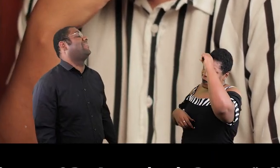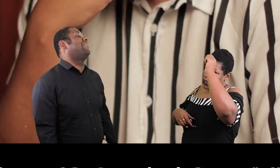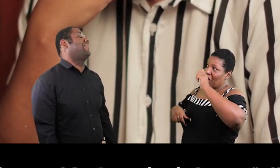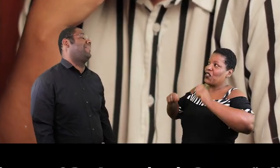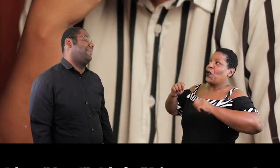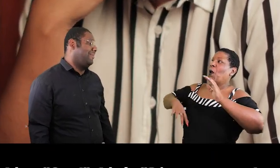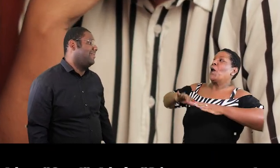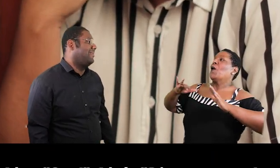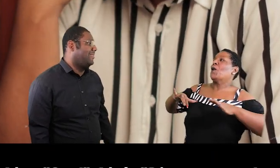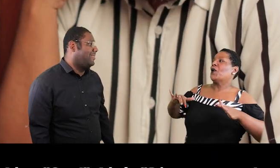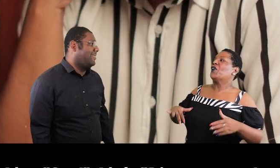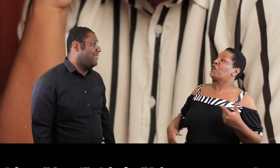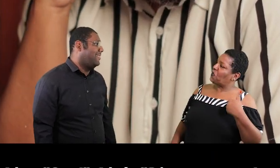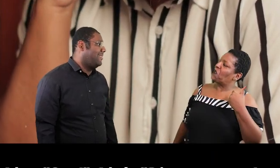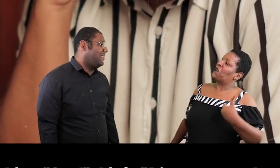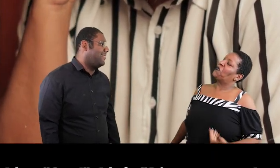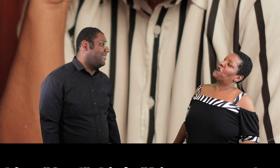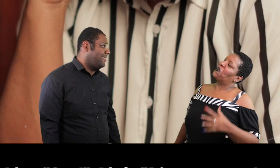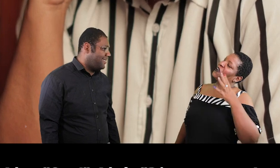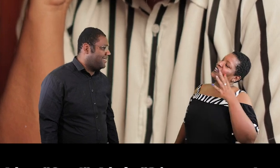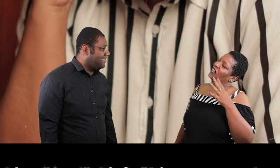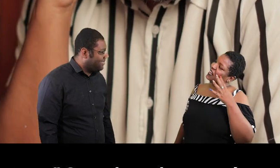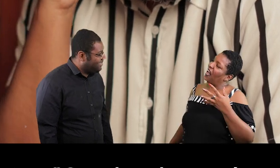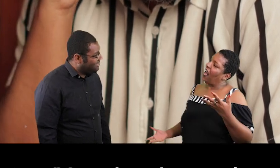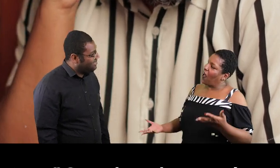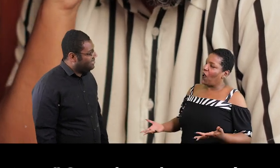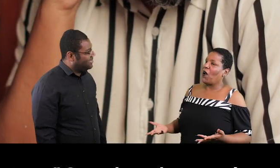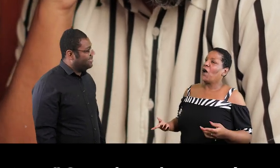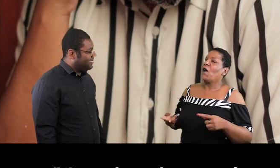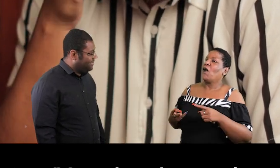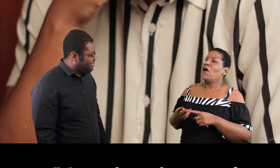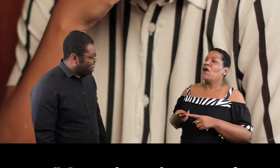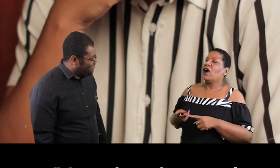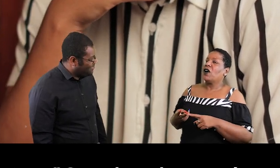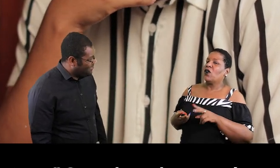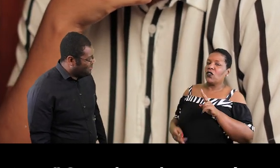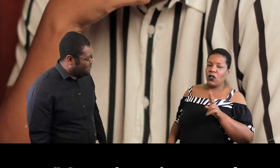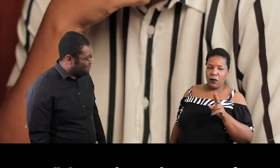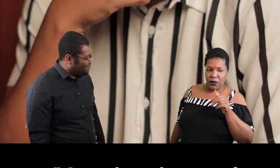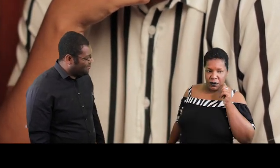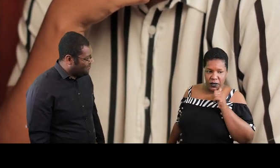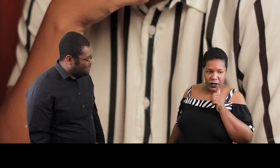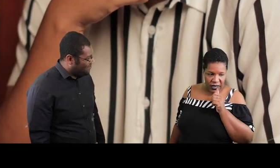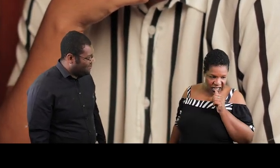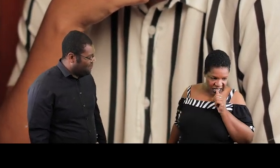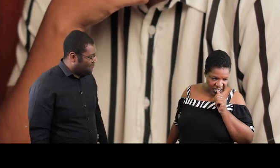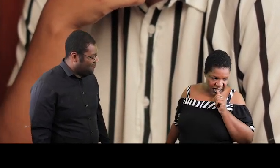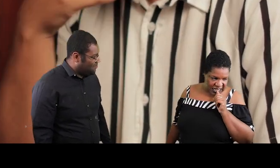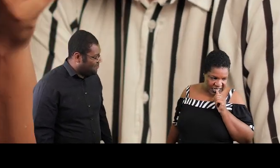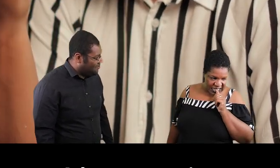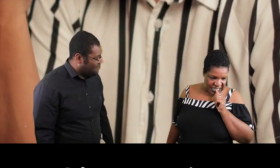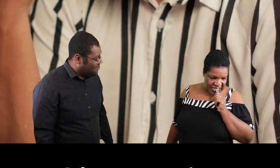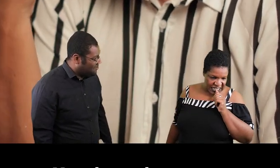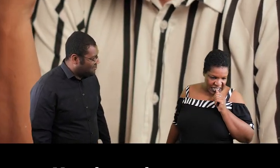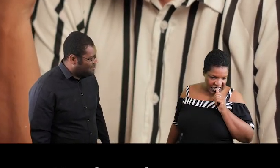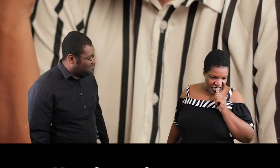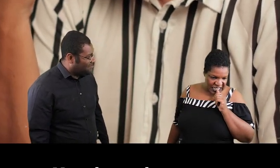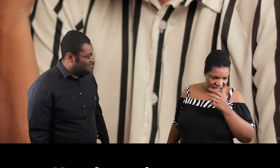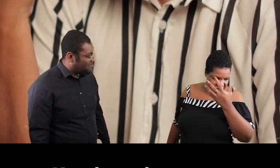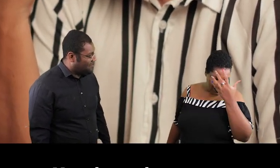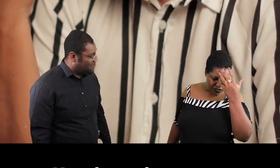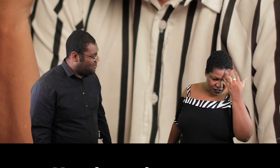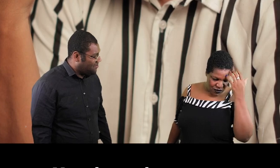Percussão? Aí eu sou. Ele, pô, que massa. Eu toco com a... Como é que é o nome da menina, velho? Esqueci, mas ele